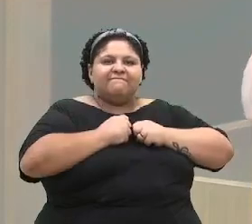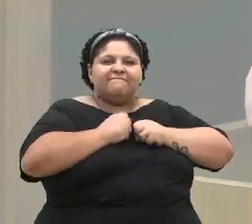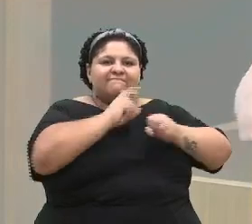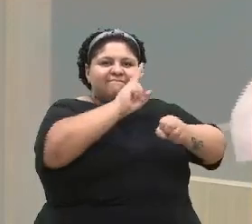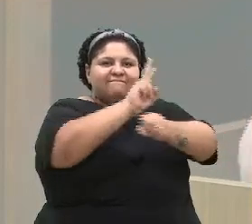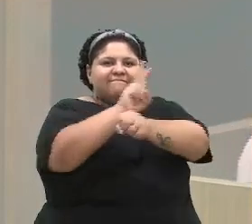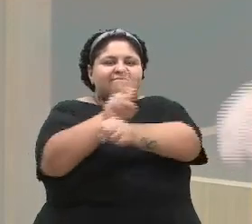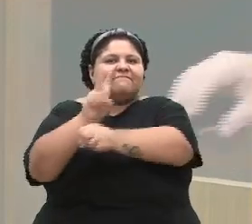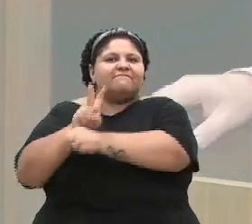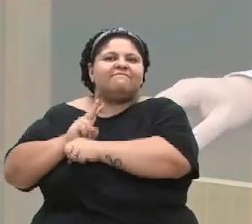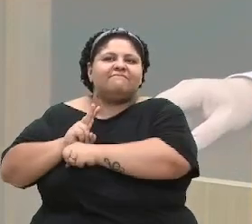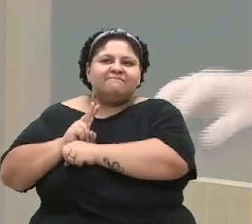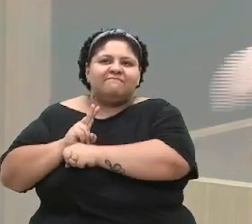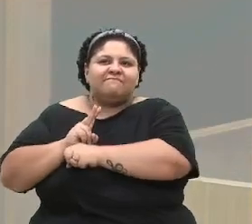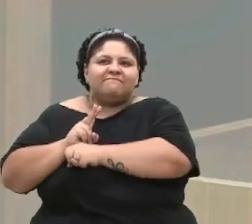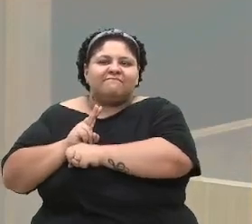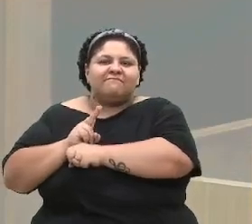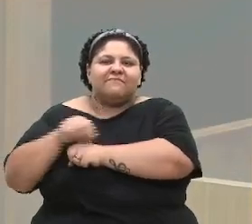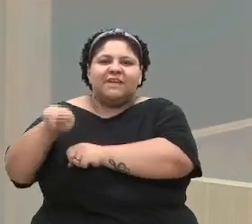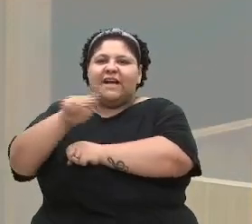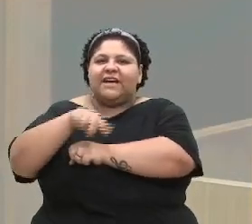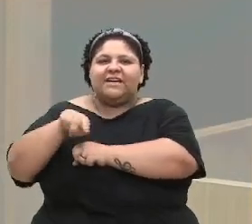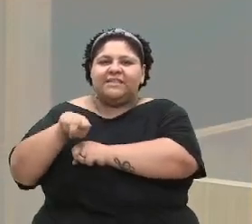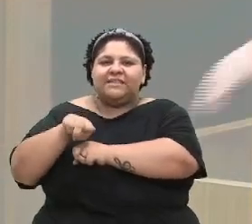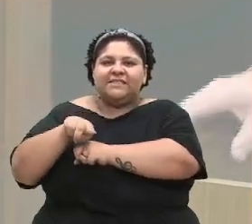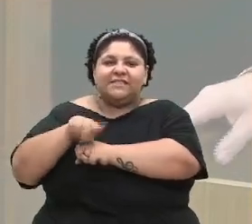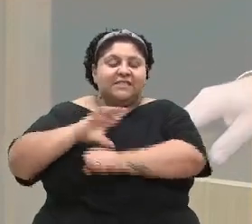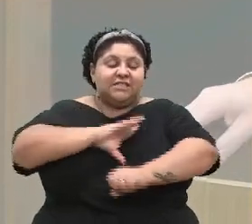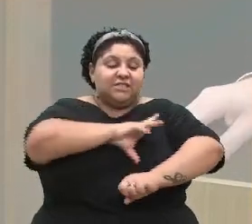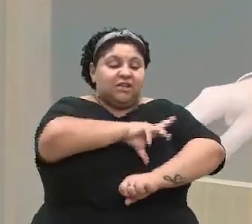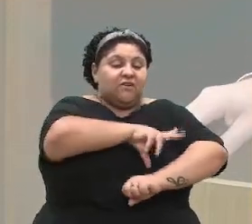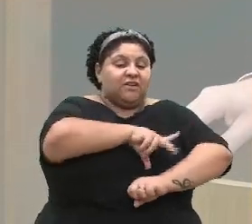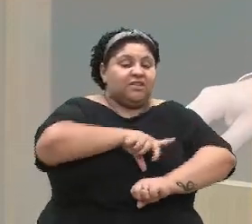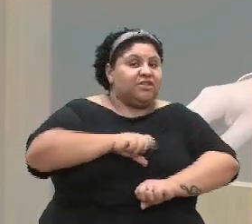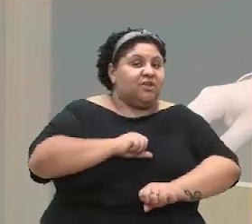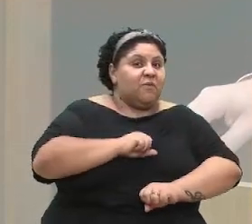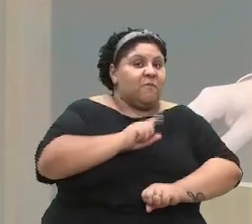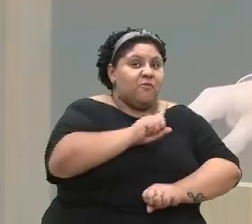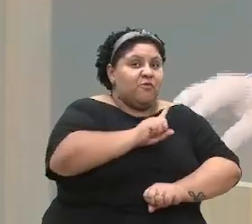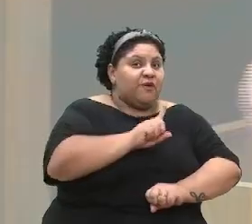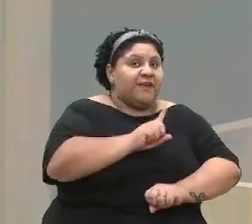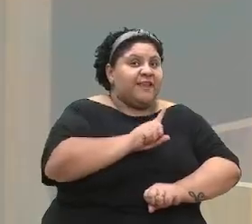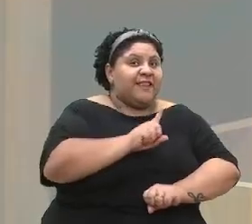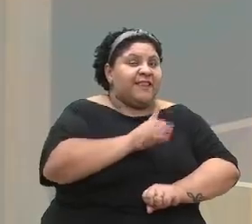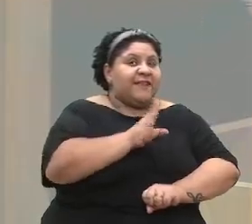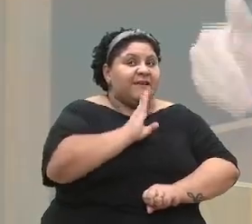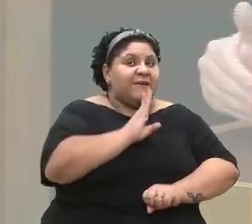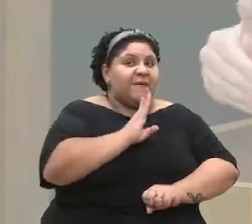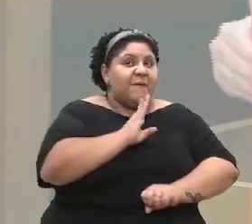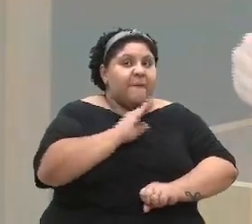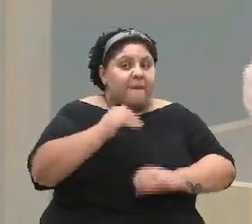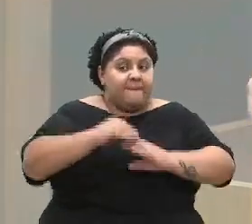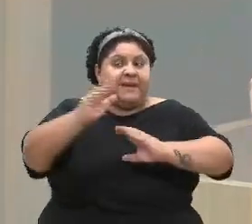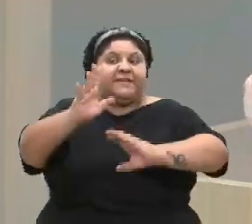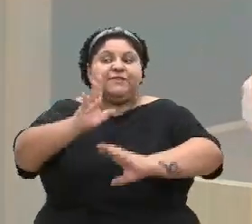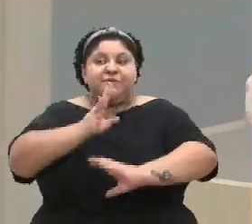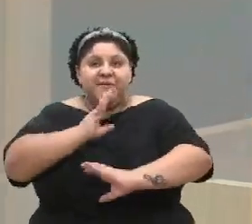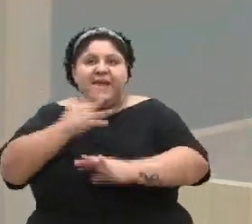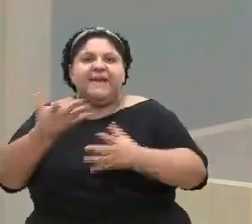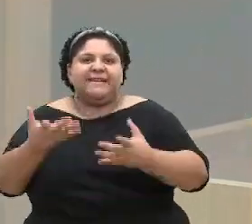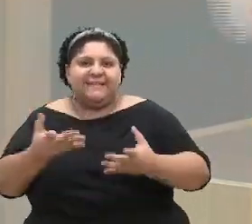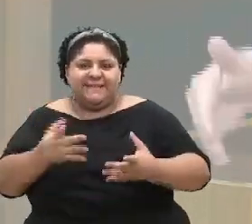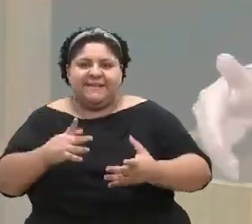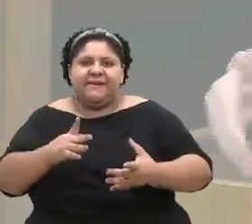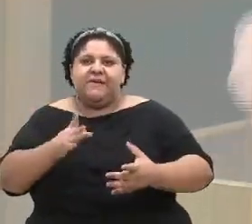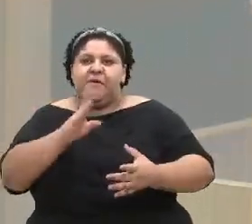cuidado, né? Se diz que a gente não ama aquilo que a gente não conhece, né? Então, quanto mais tu conhece, mais tu